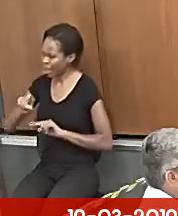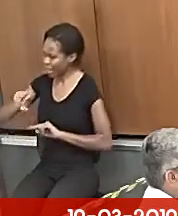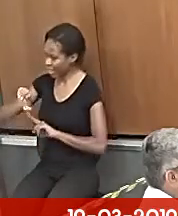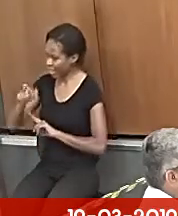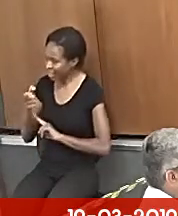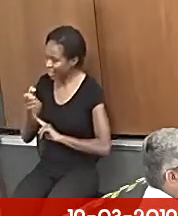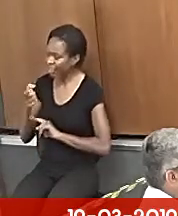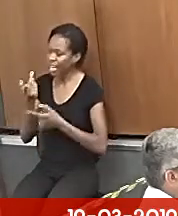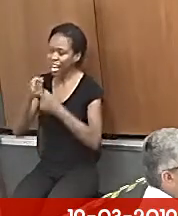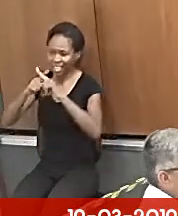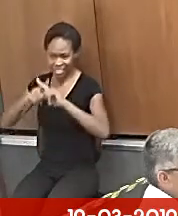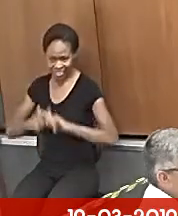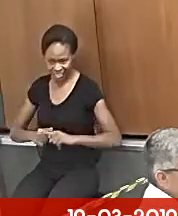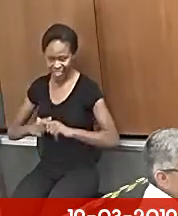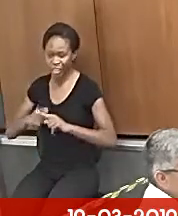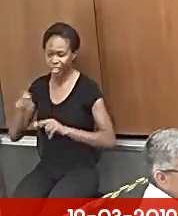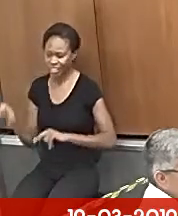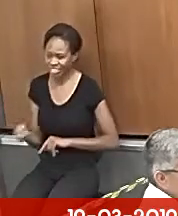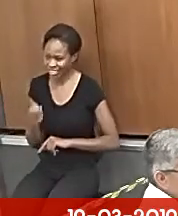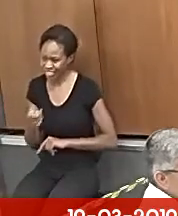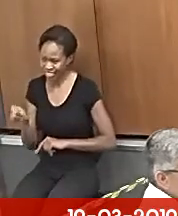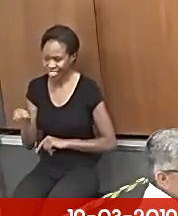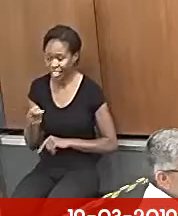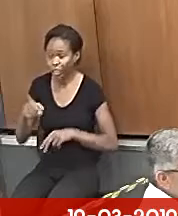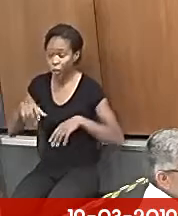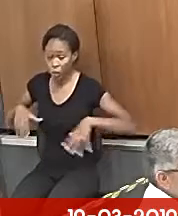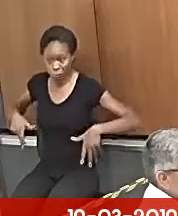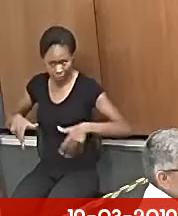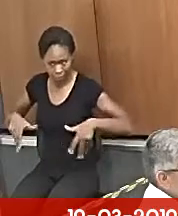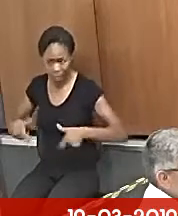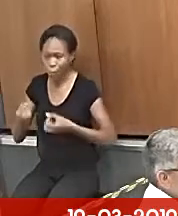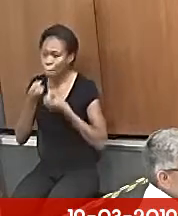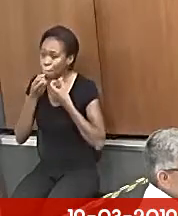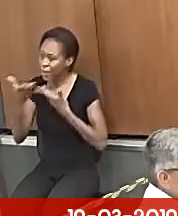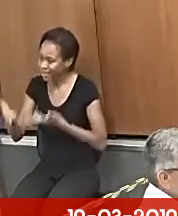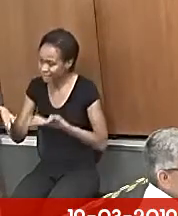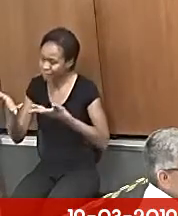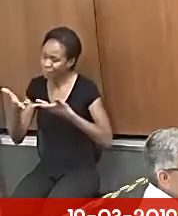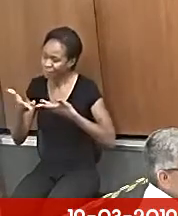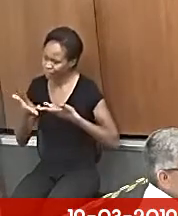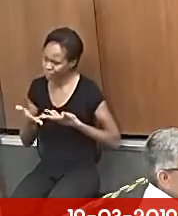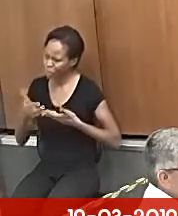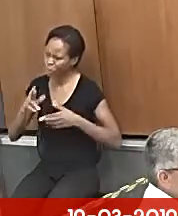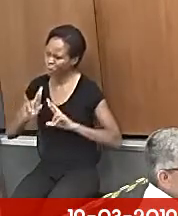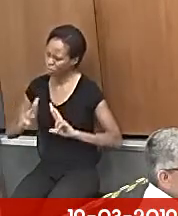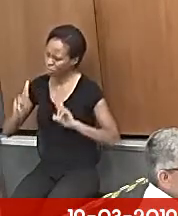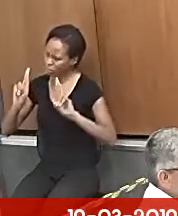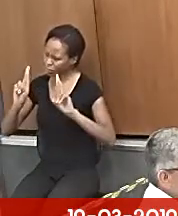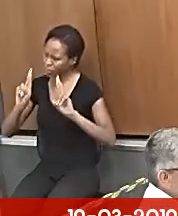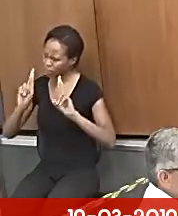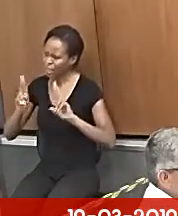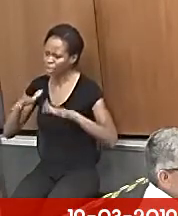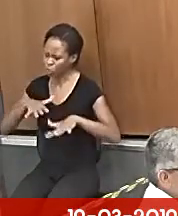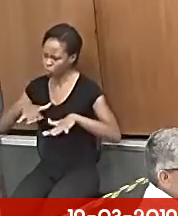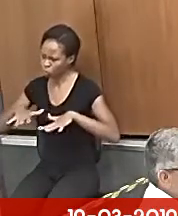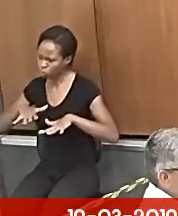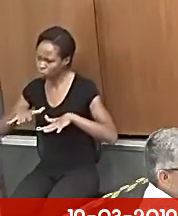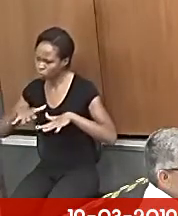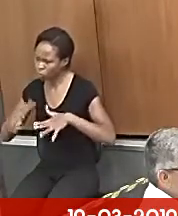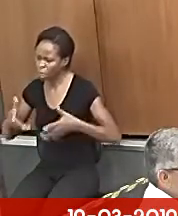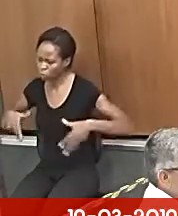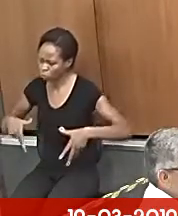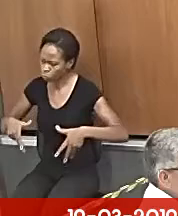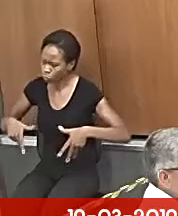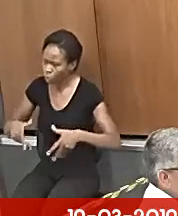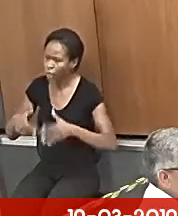cadeira de rodas seja bem vindo do seu mário e grande líder do movimento nem atua em diversas áreas da